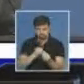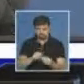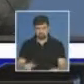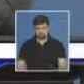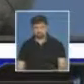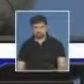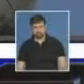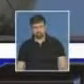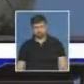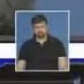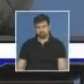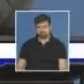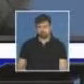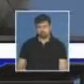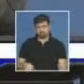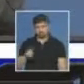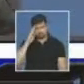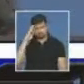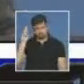considerações pela presidência os vereadores muito boa noite a todos